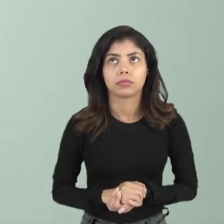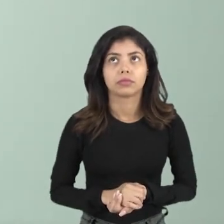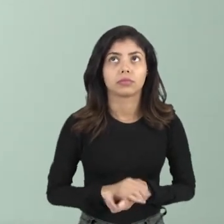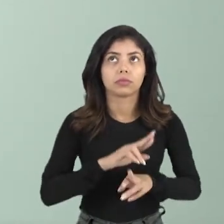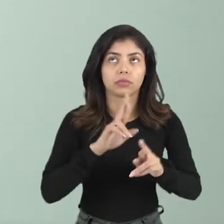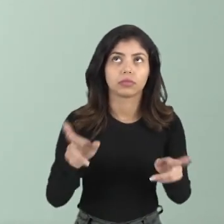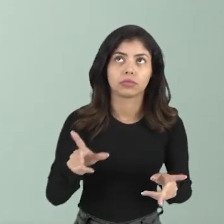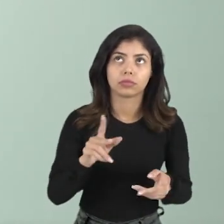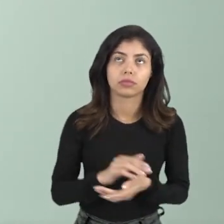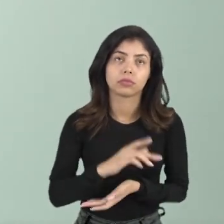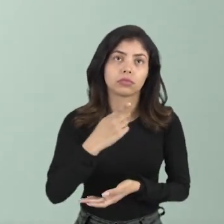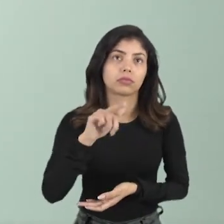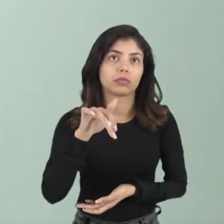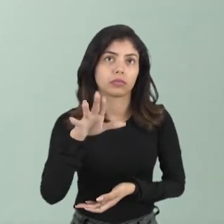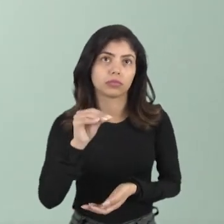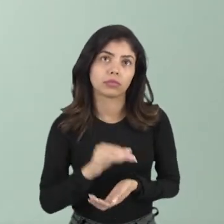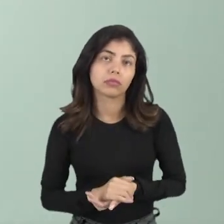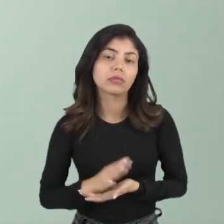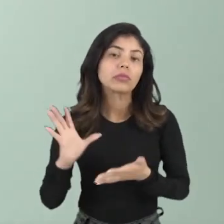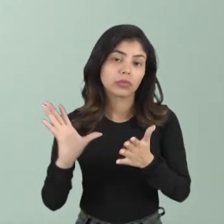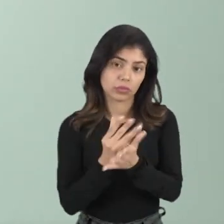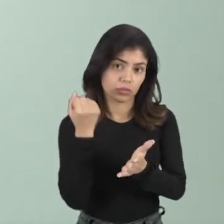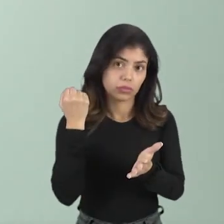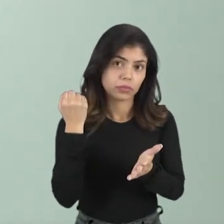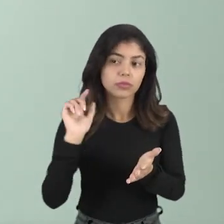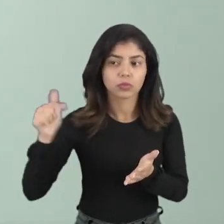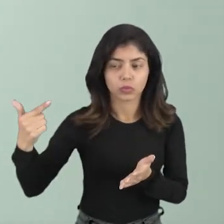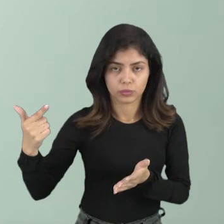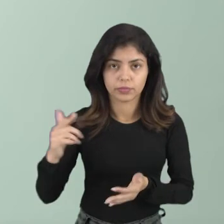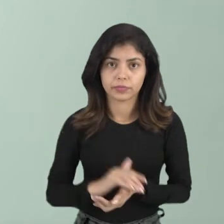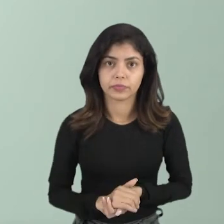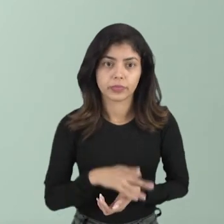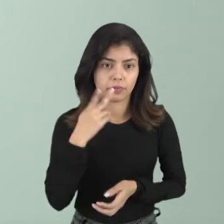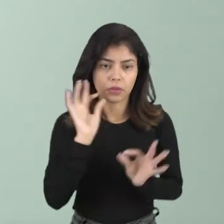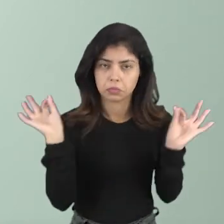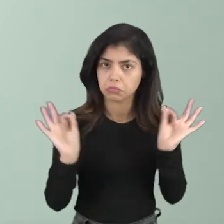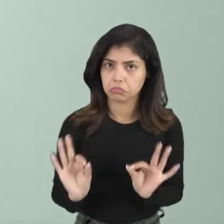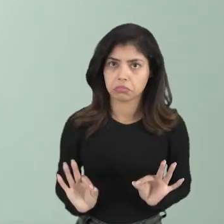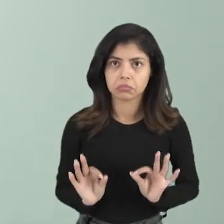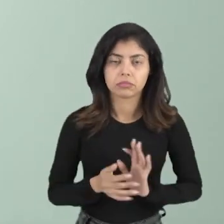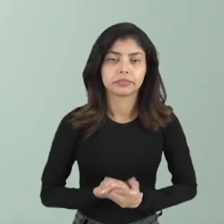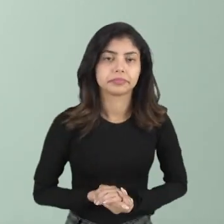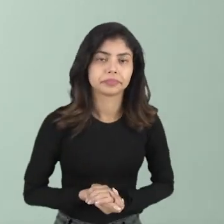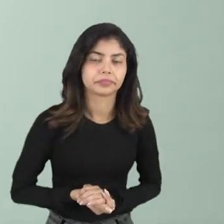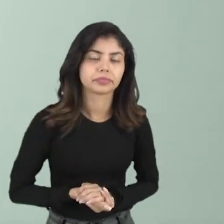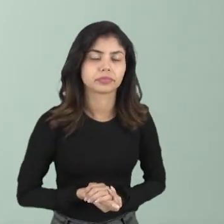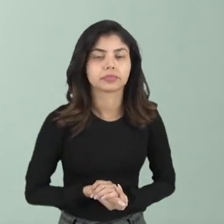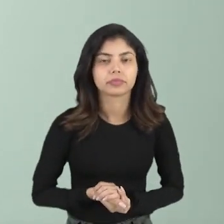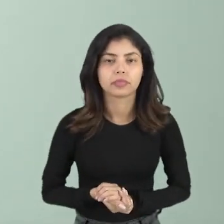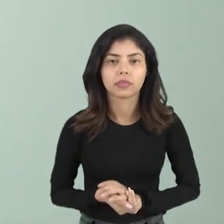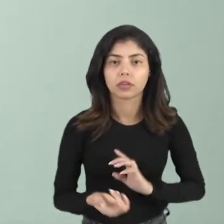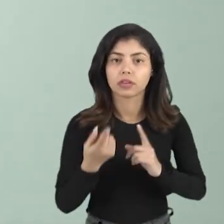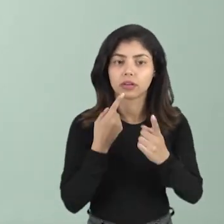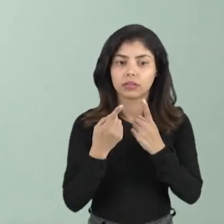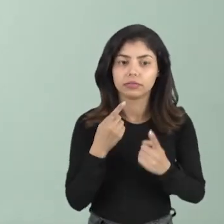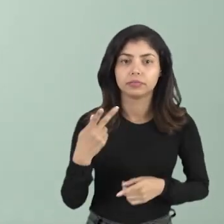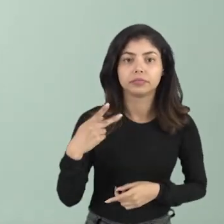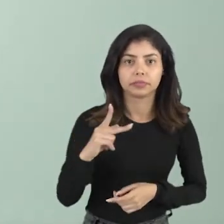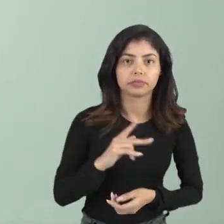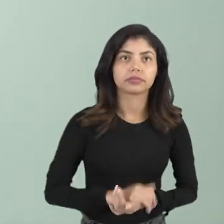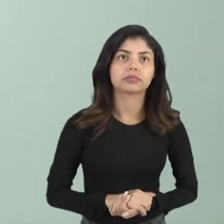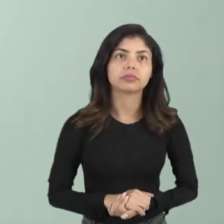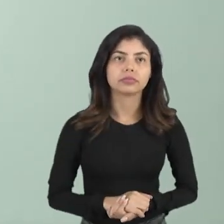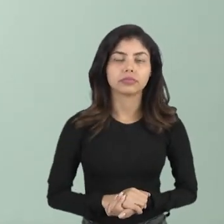Intertextualidade é diferente de plágio. Plágio você só copia e cola e não diz de onde você tirou. Você faz daquele discurso ser o